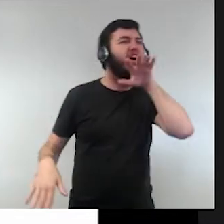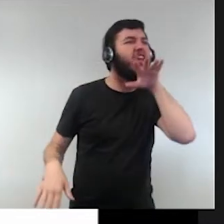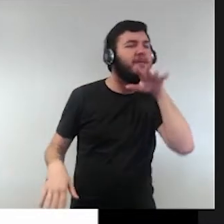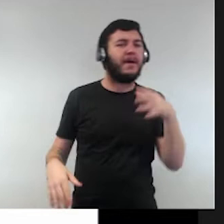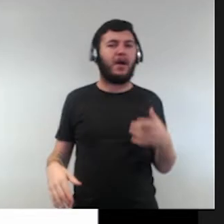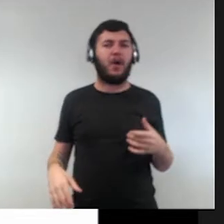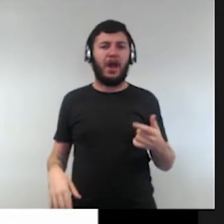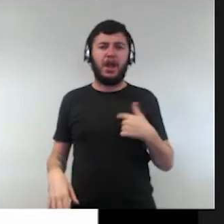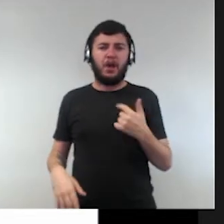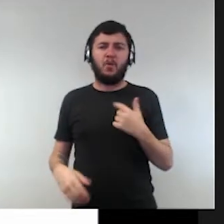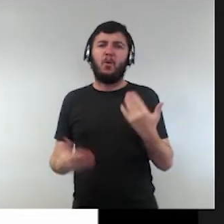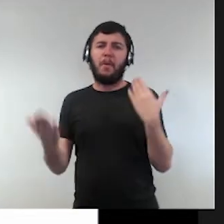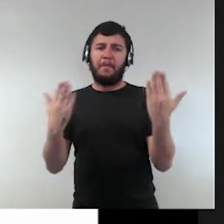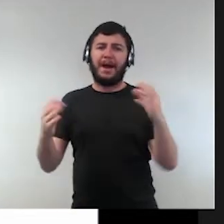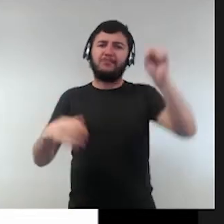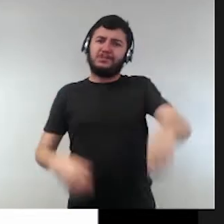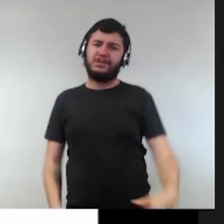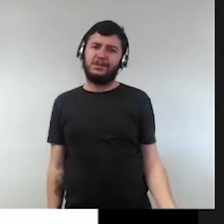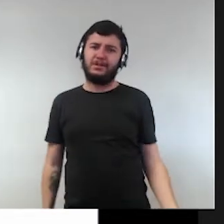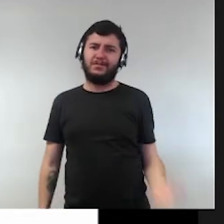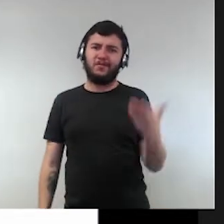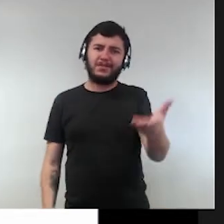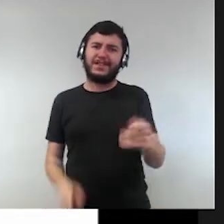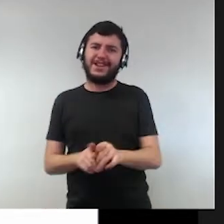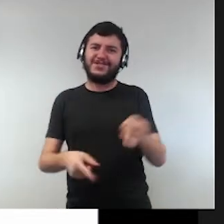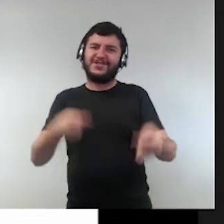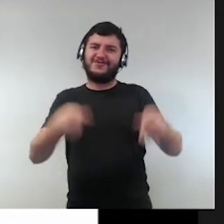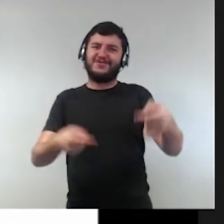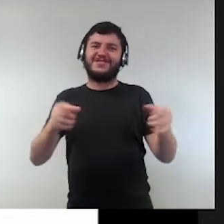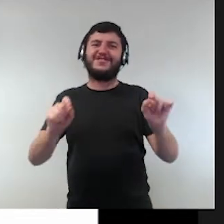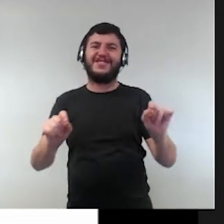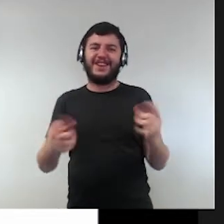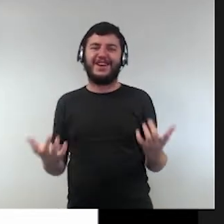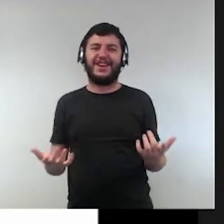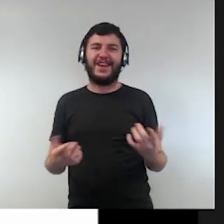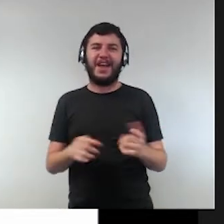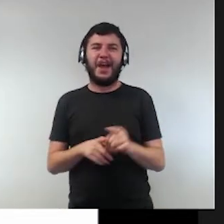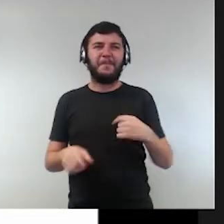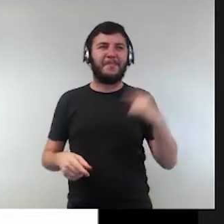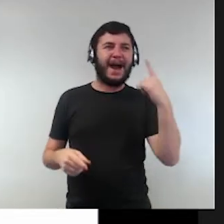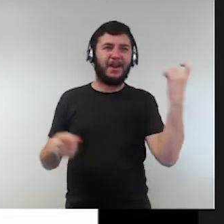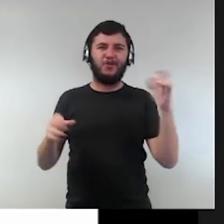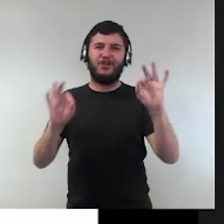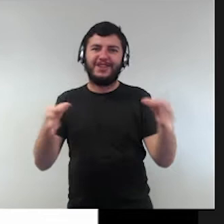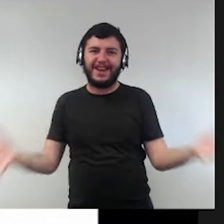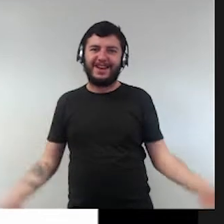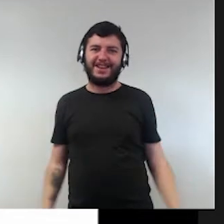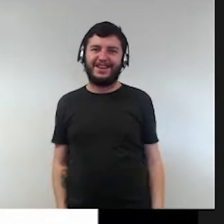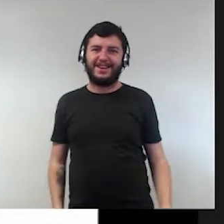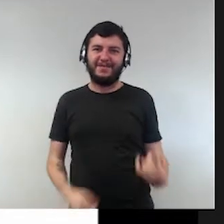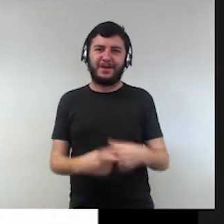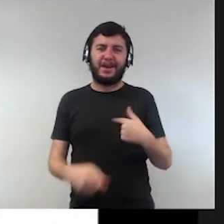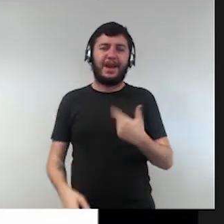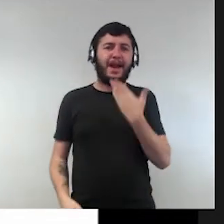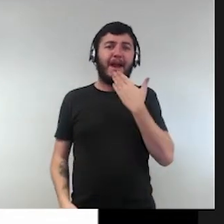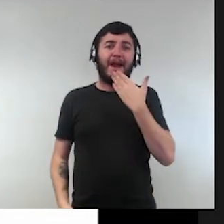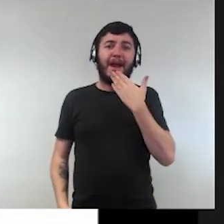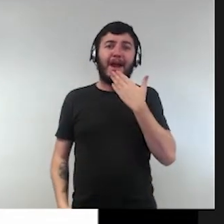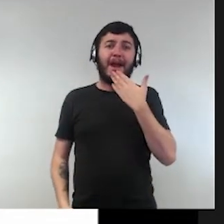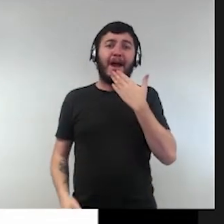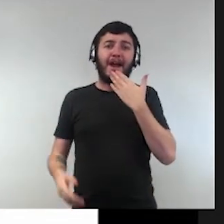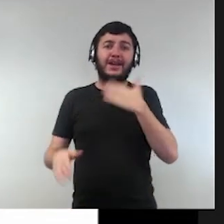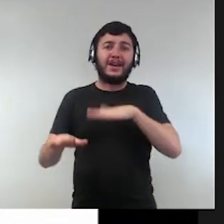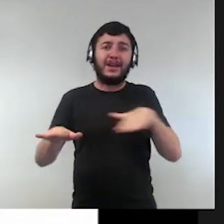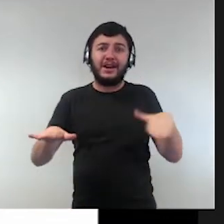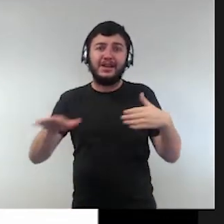barulho. Barulho é barulho. É o garoto que treina bateria, não é? É o marido que briga com a esposa, a sogra se metendo